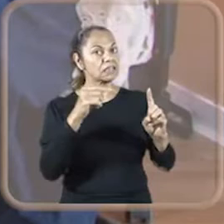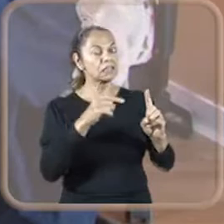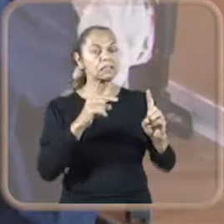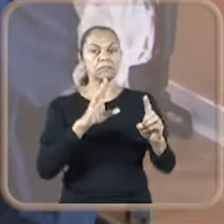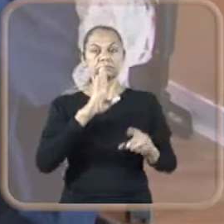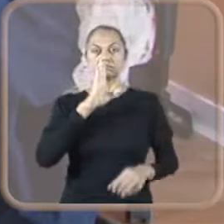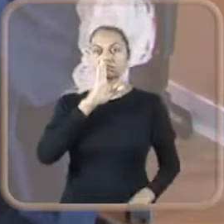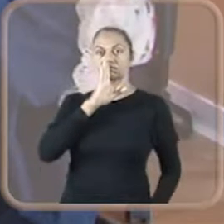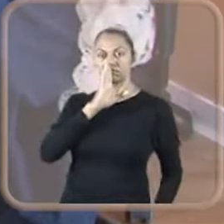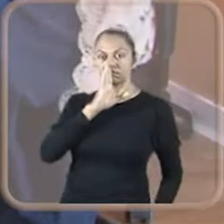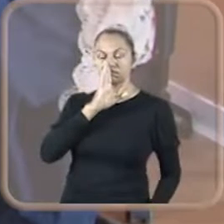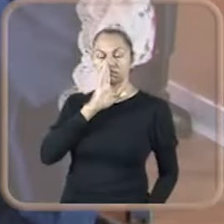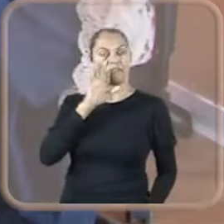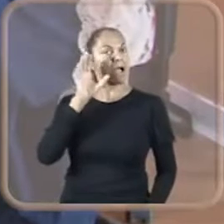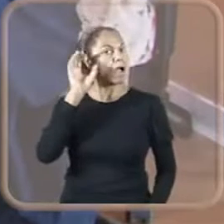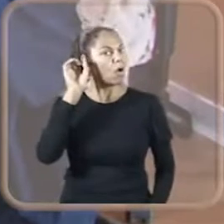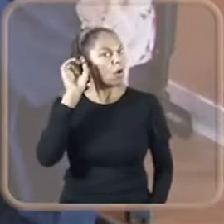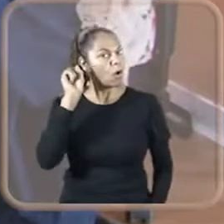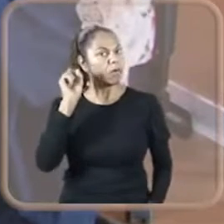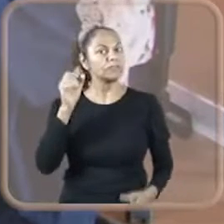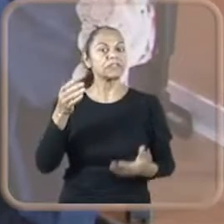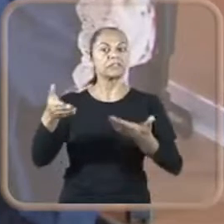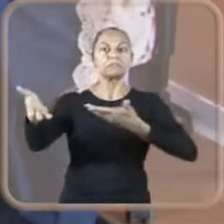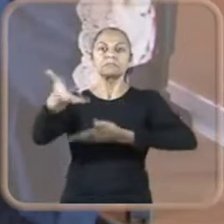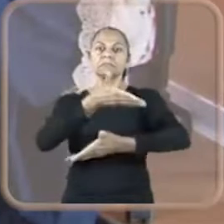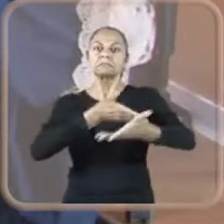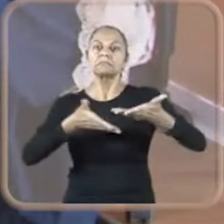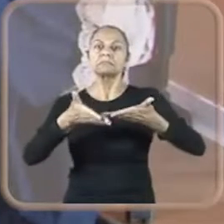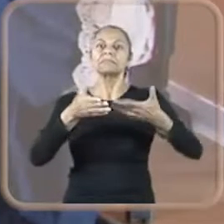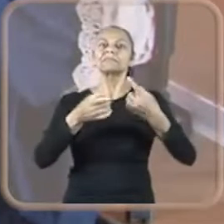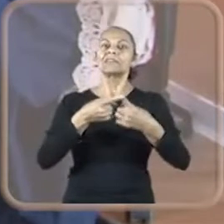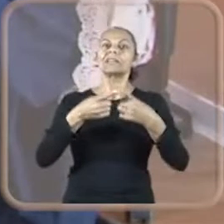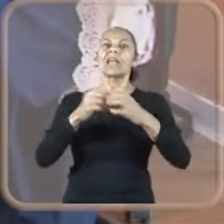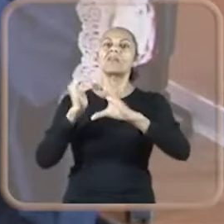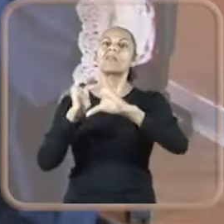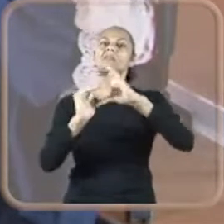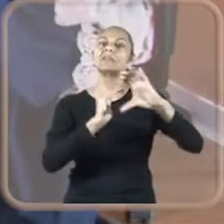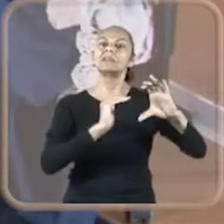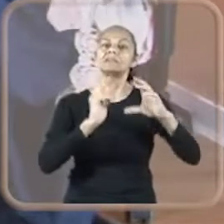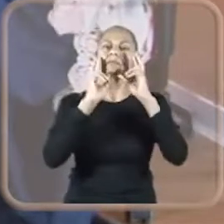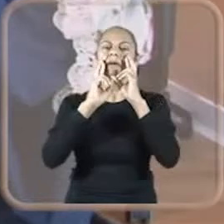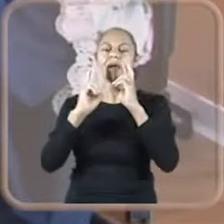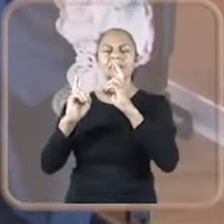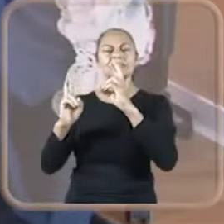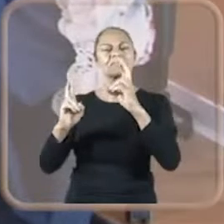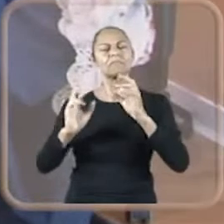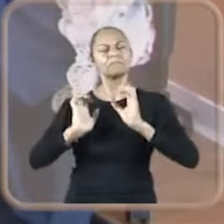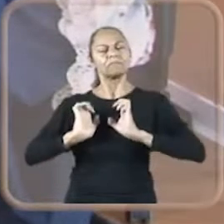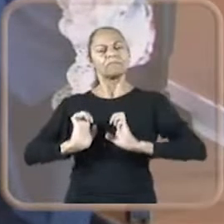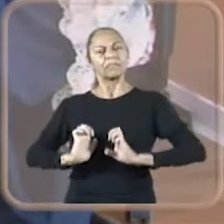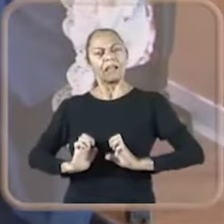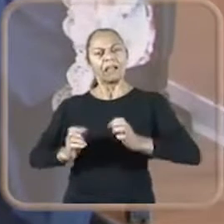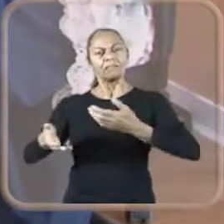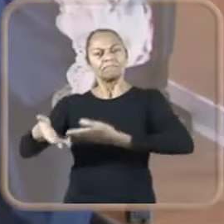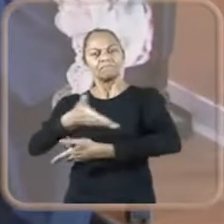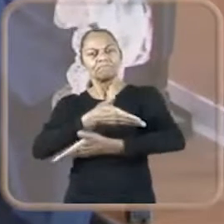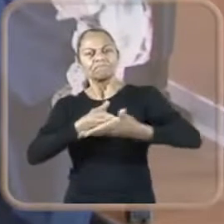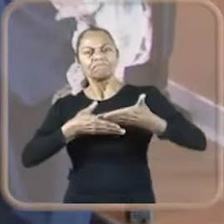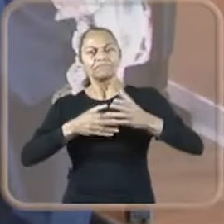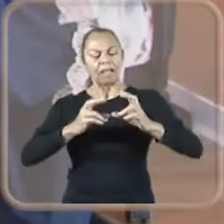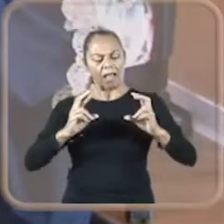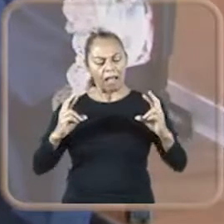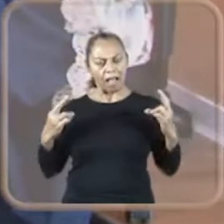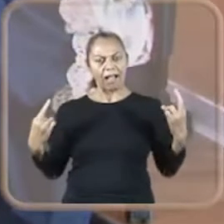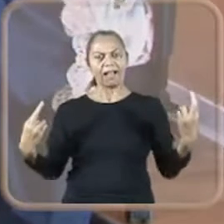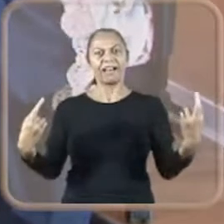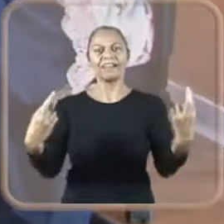vai circulando a fala, que a gente faz em círculos, e por que círculo? Porque círculo, nós estamos aqui em semicírculo. Quando nós falamos